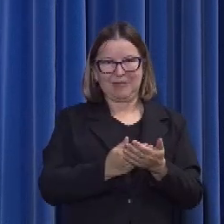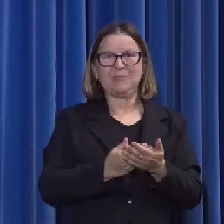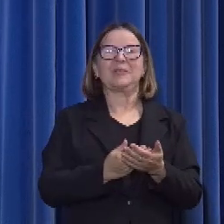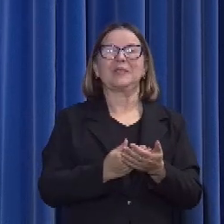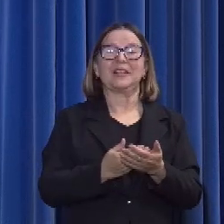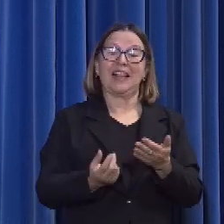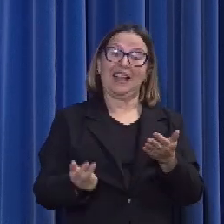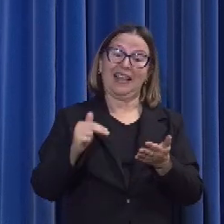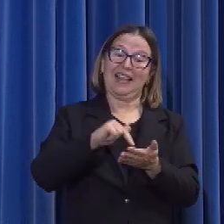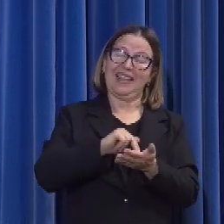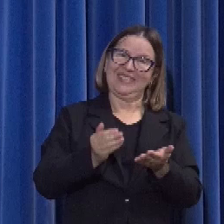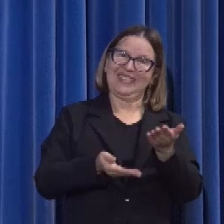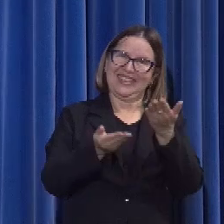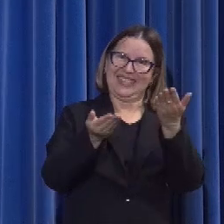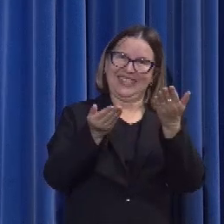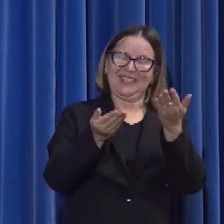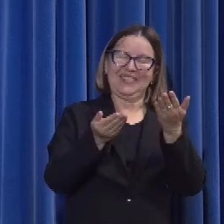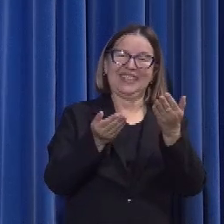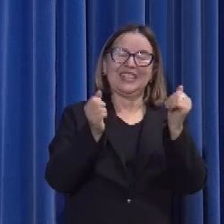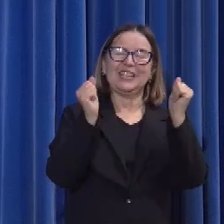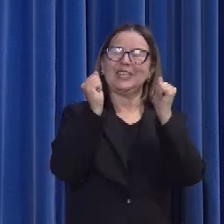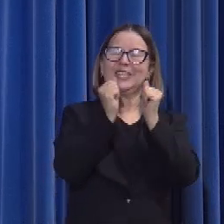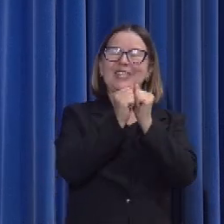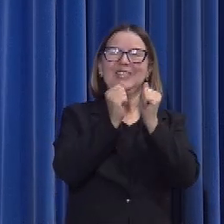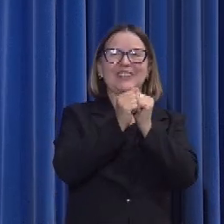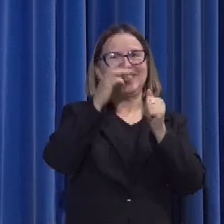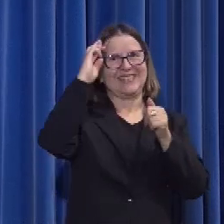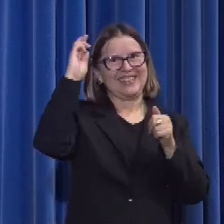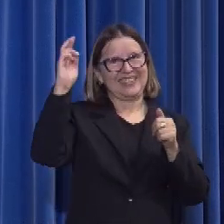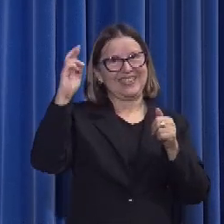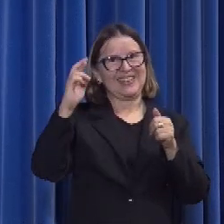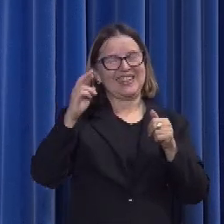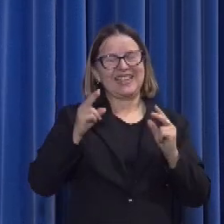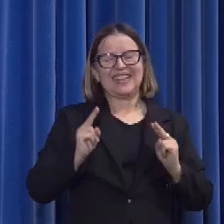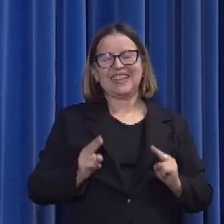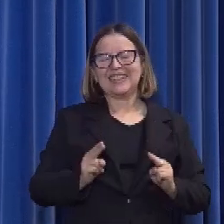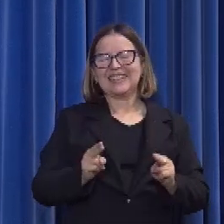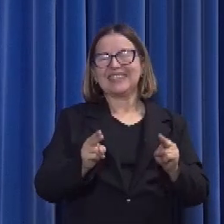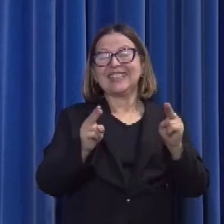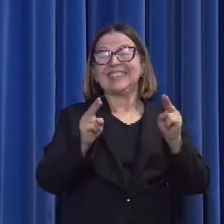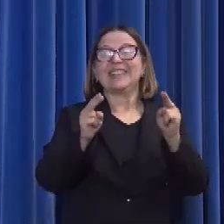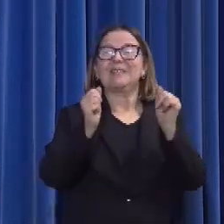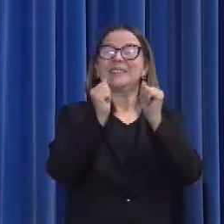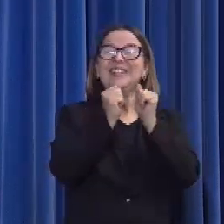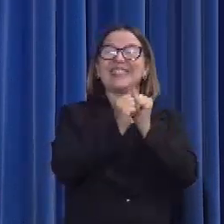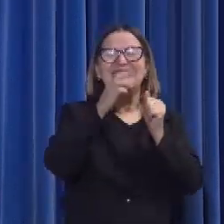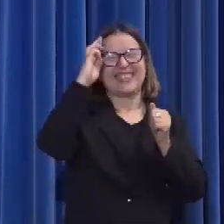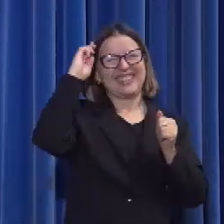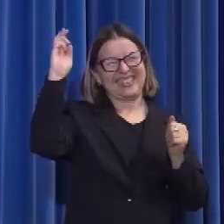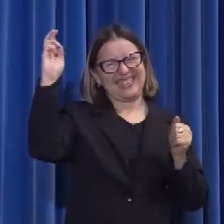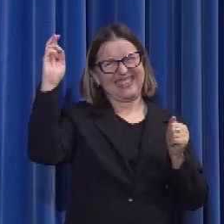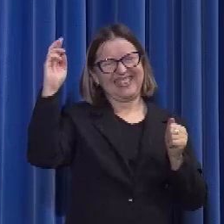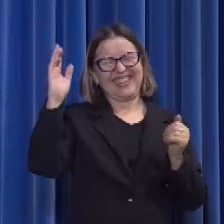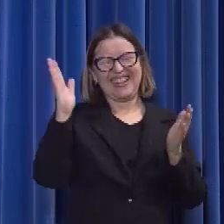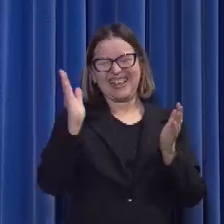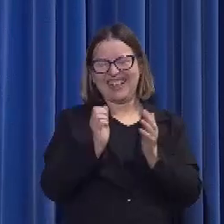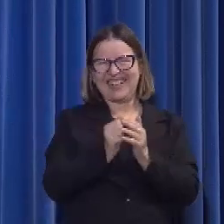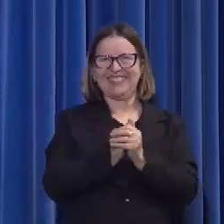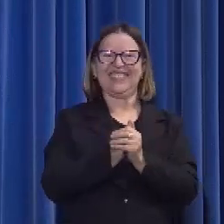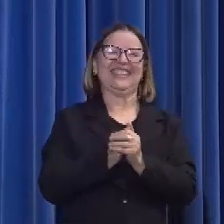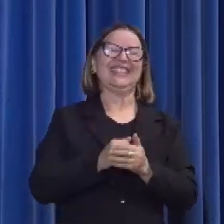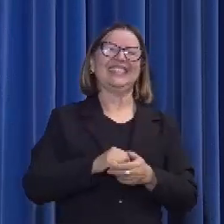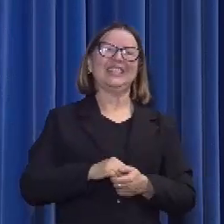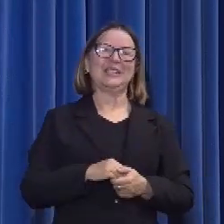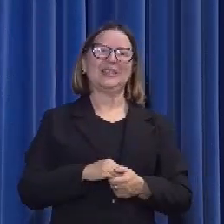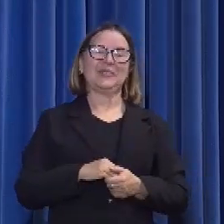e assim estaremos para sempre com o Senhor. Oh, coisa boa.